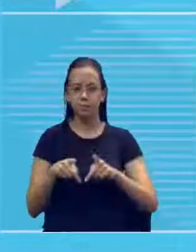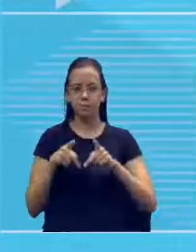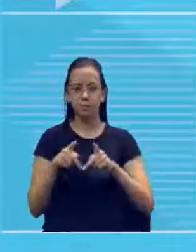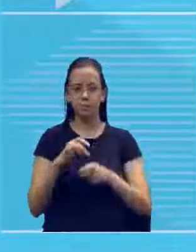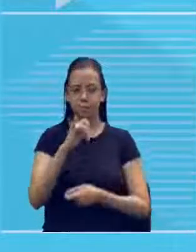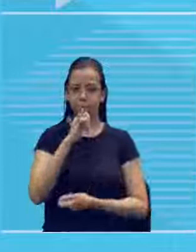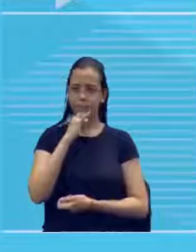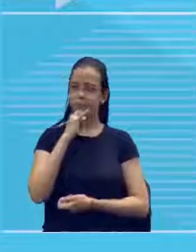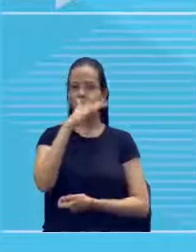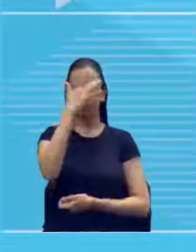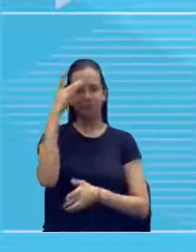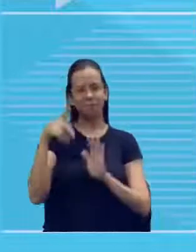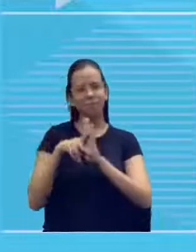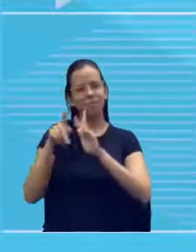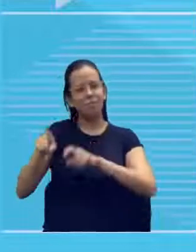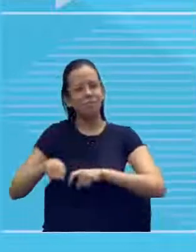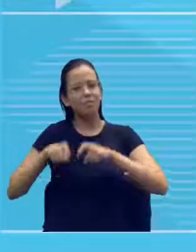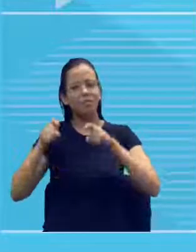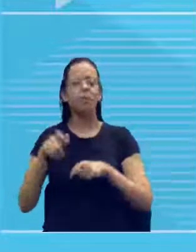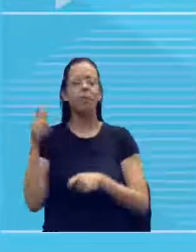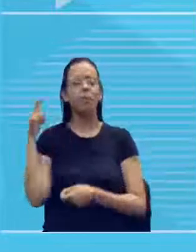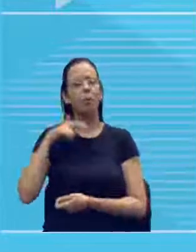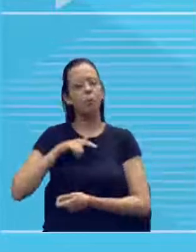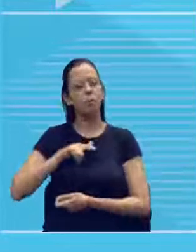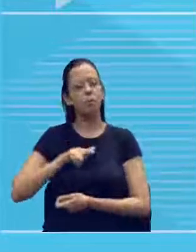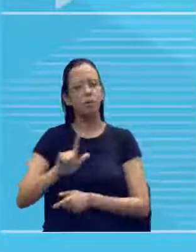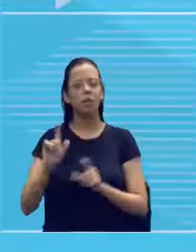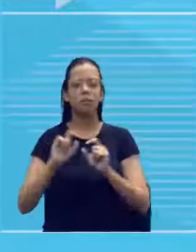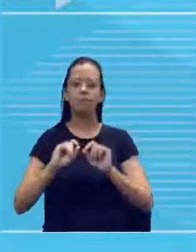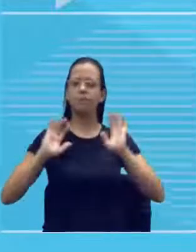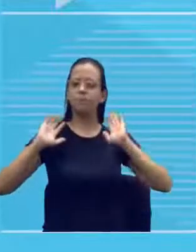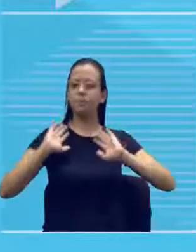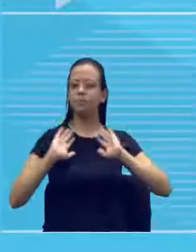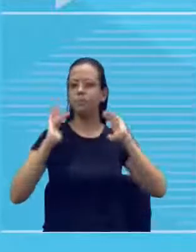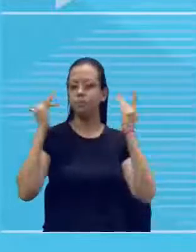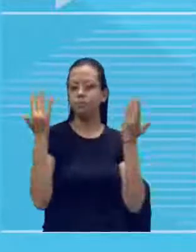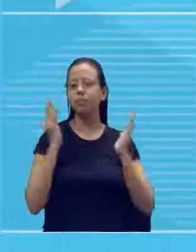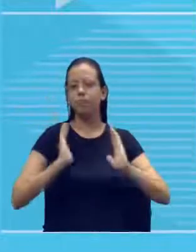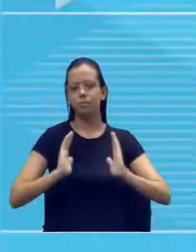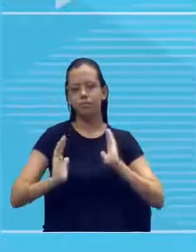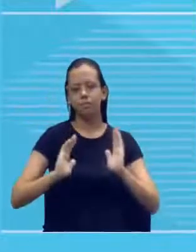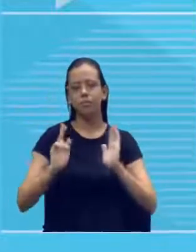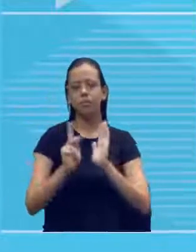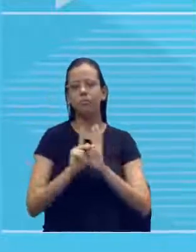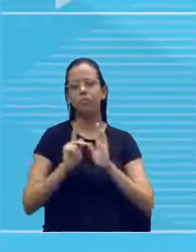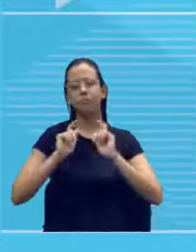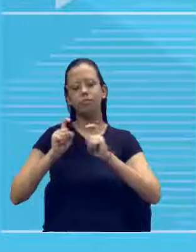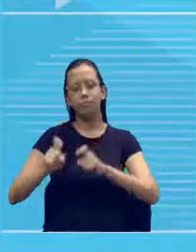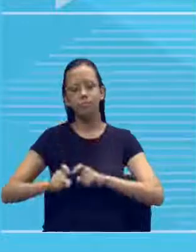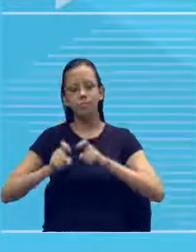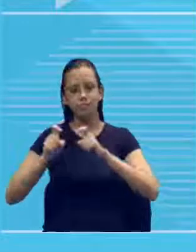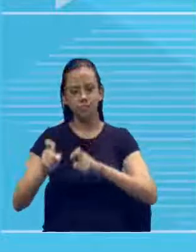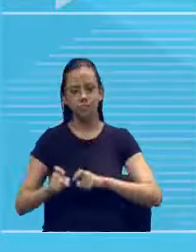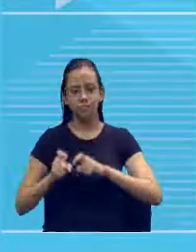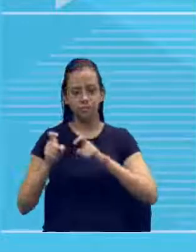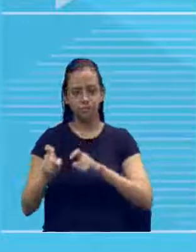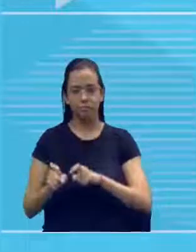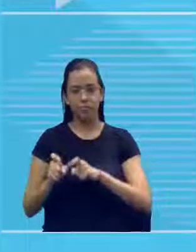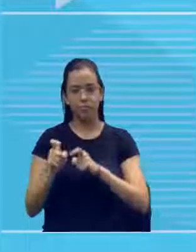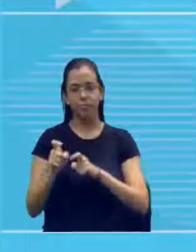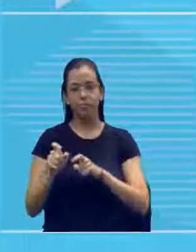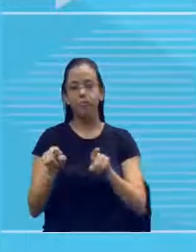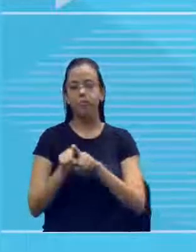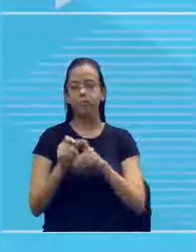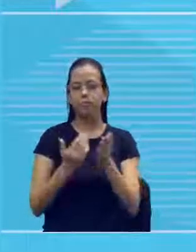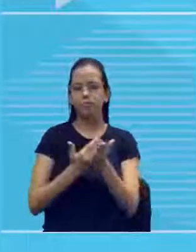Os camponeses continuaram a fazer suas festas nas épocas de semeadura e colheita. No início